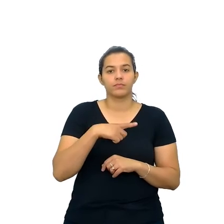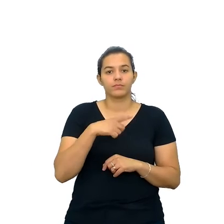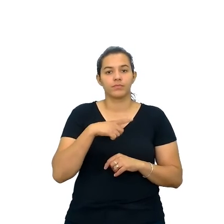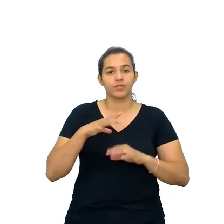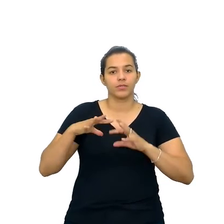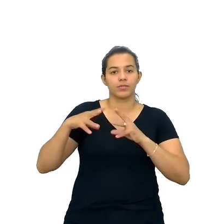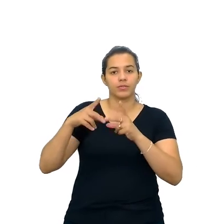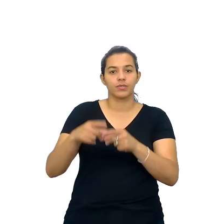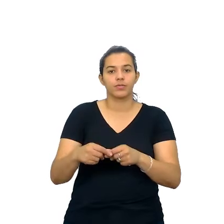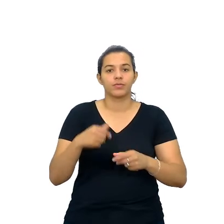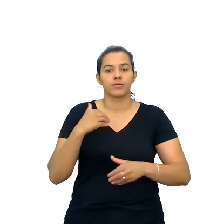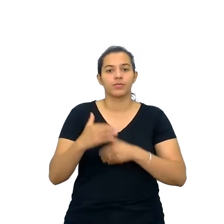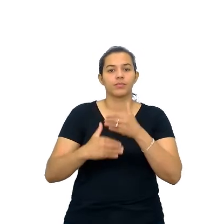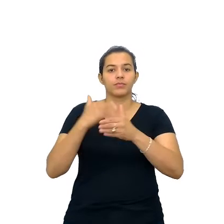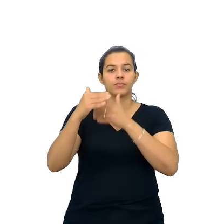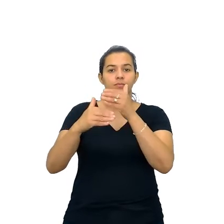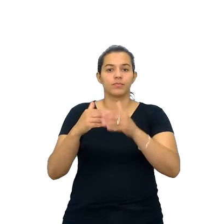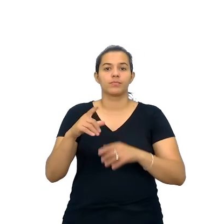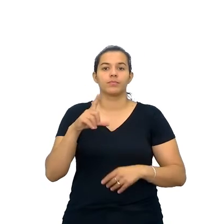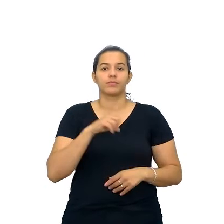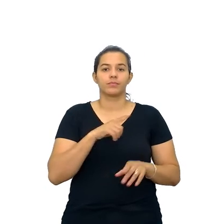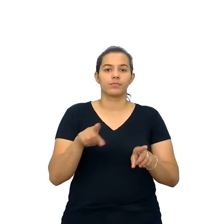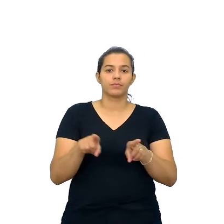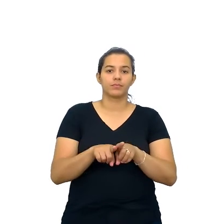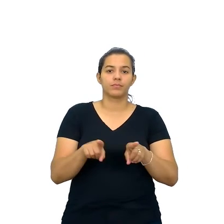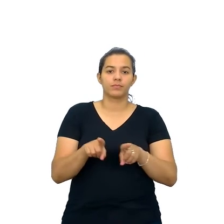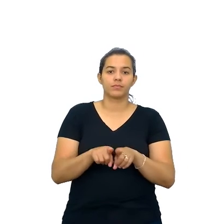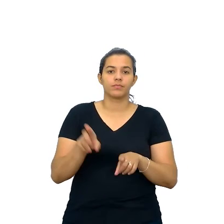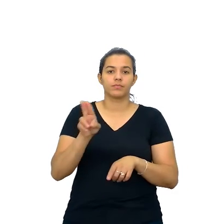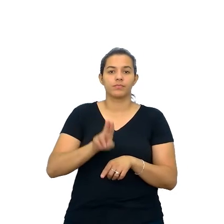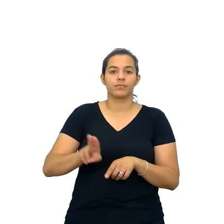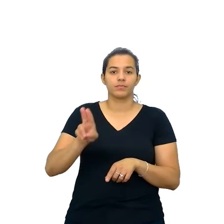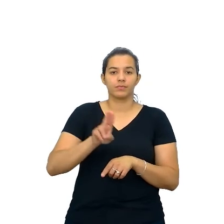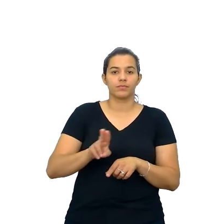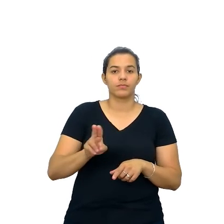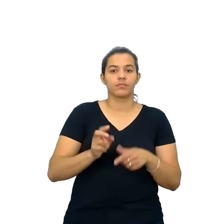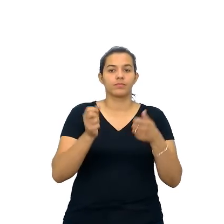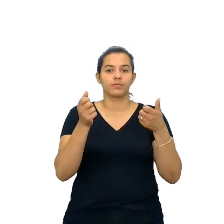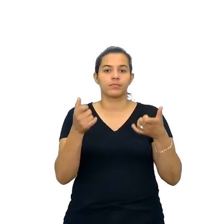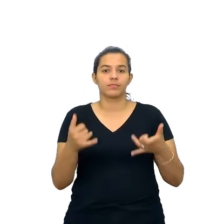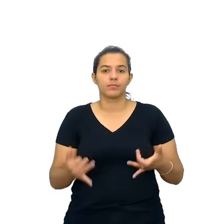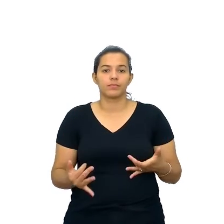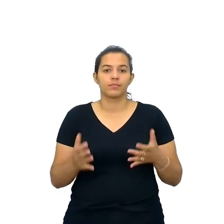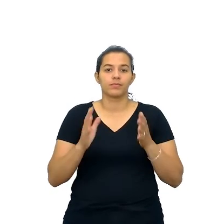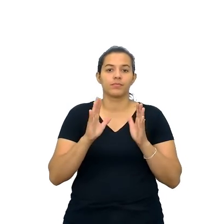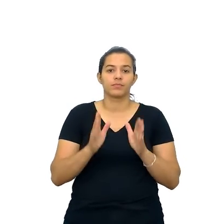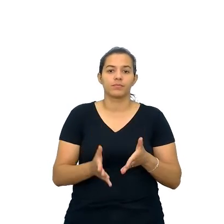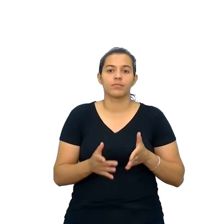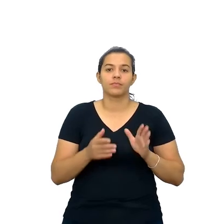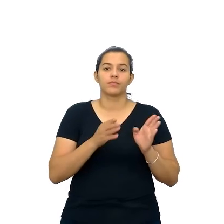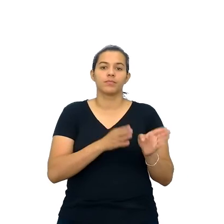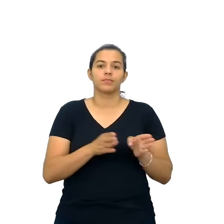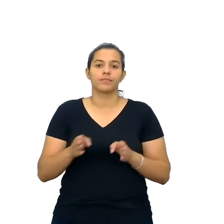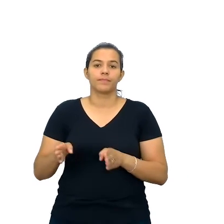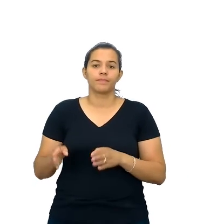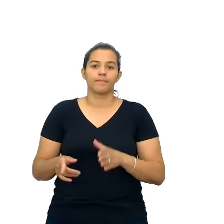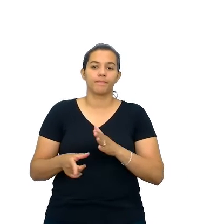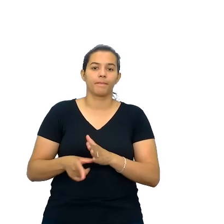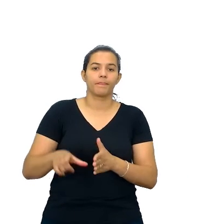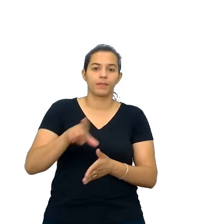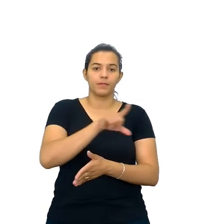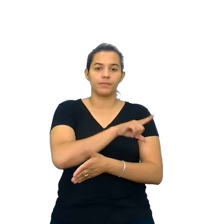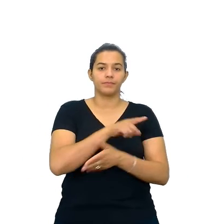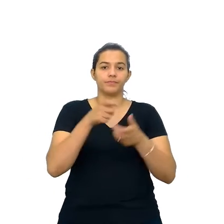todo esse processo, nós também estamos utilizando aqui um item que nós já comentamos nas fases anteriores, nas